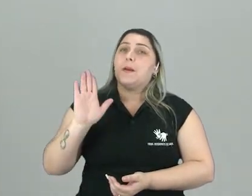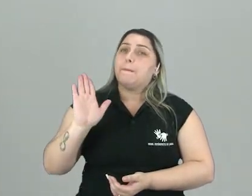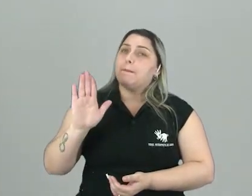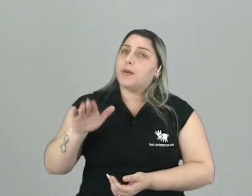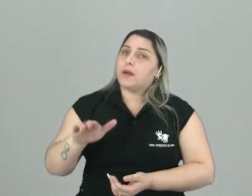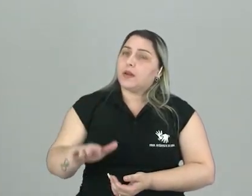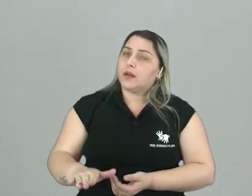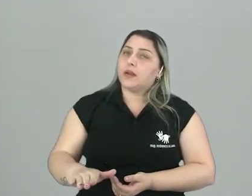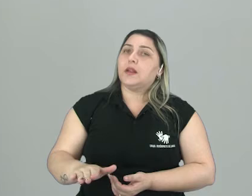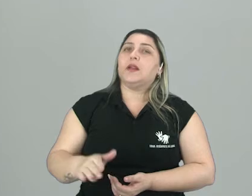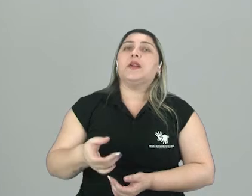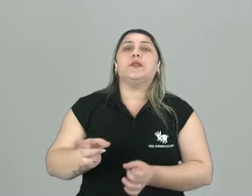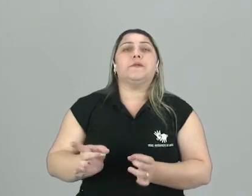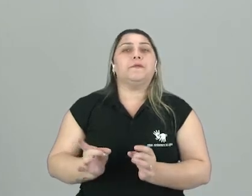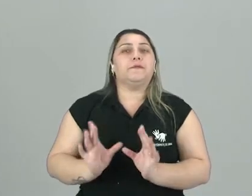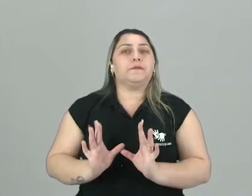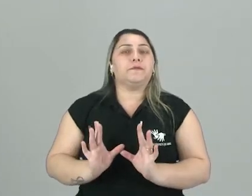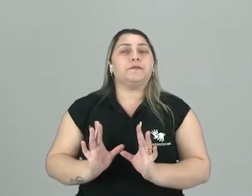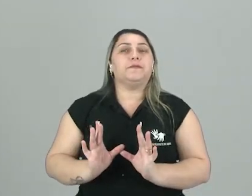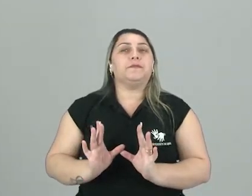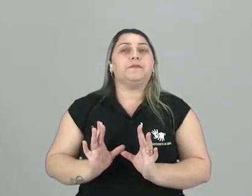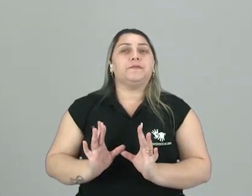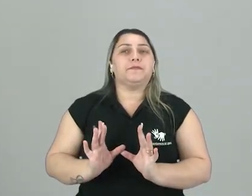baratos, a comercialização